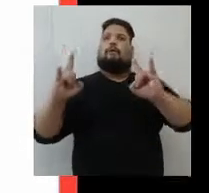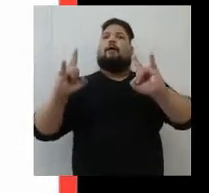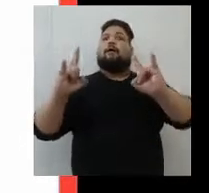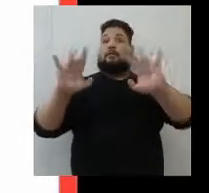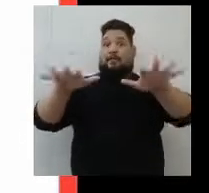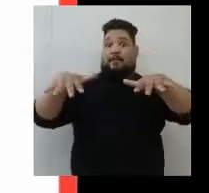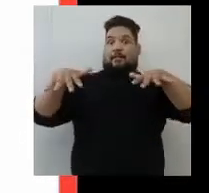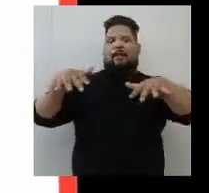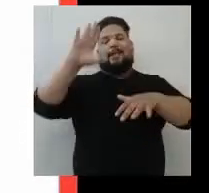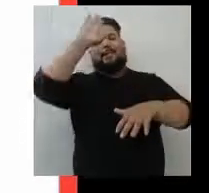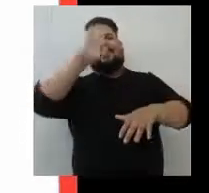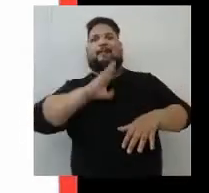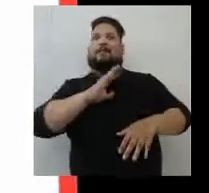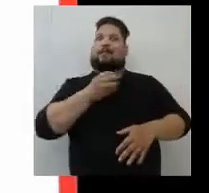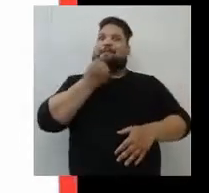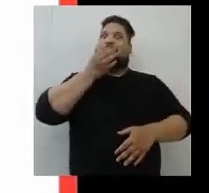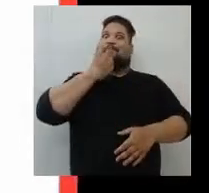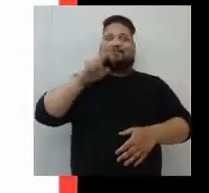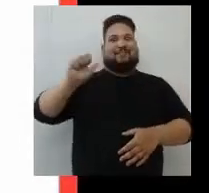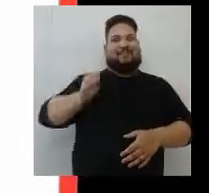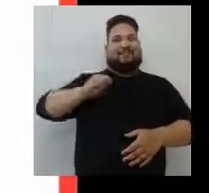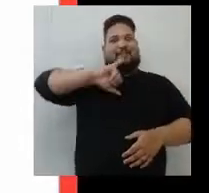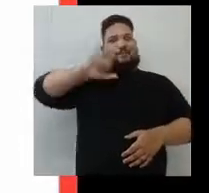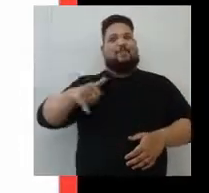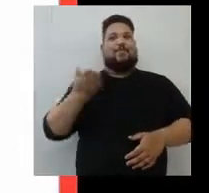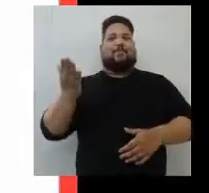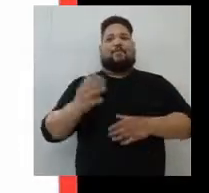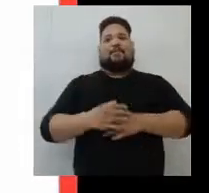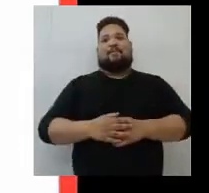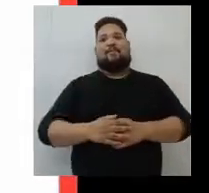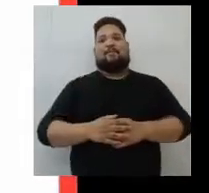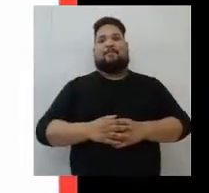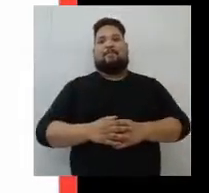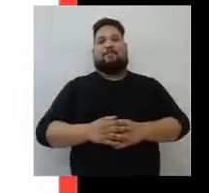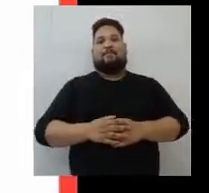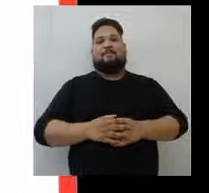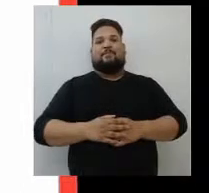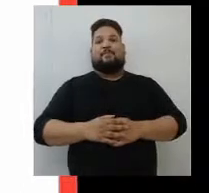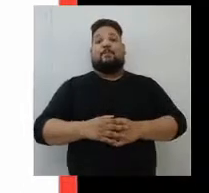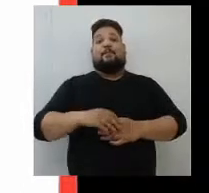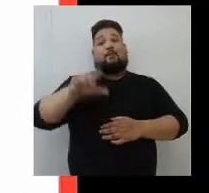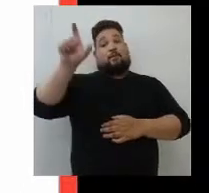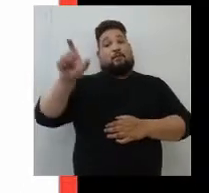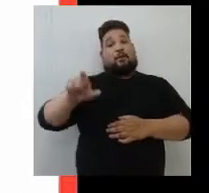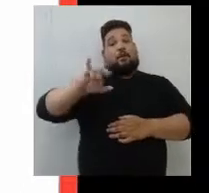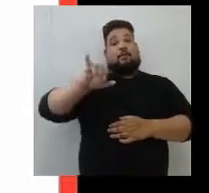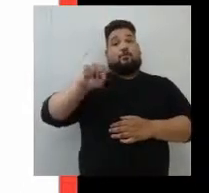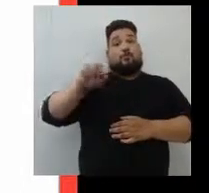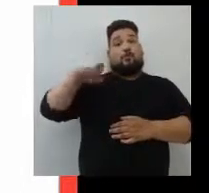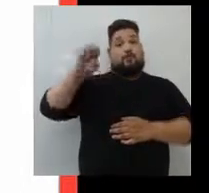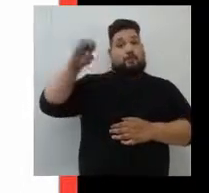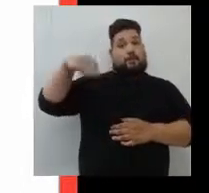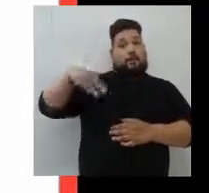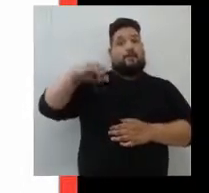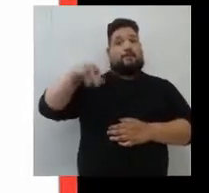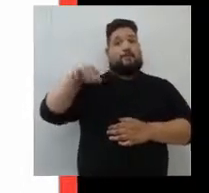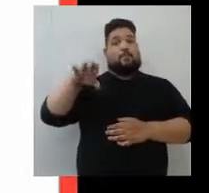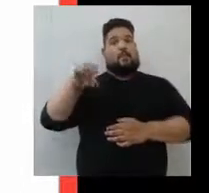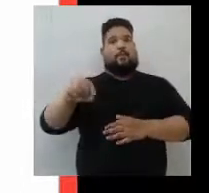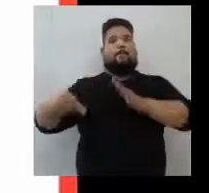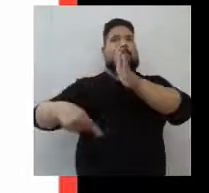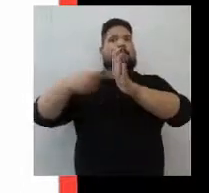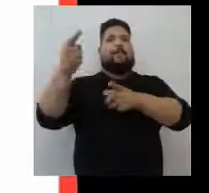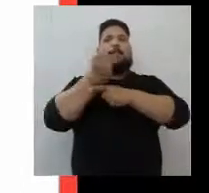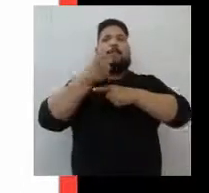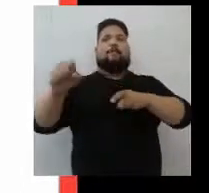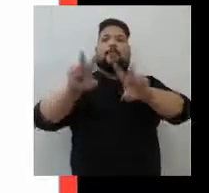e vale muito a pena. Então, Joaquim Nabuco teria sido um dos patronos, dos primeiros a defender a causa abolicionista.